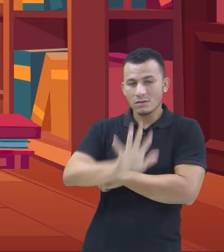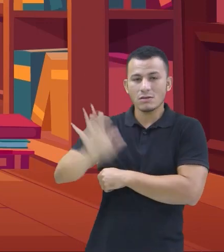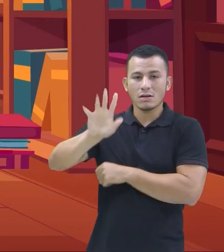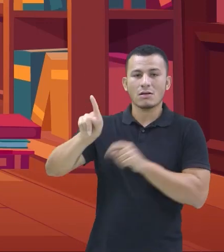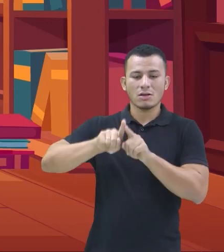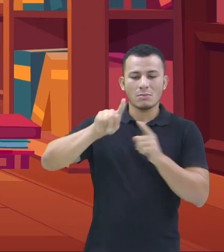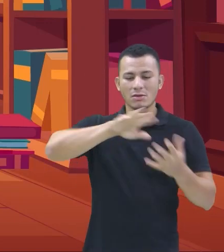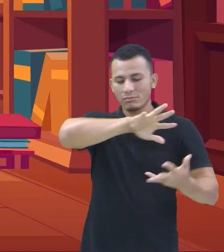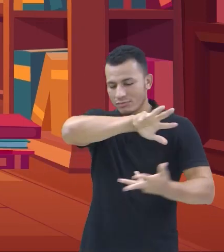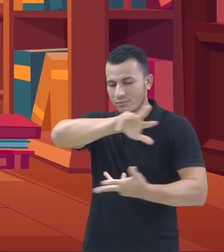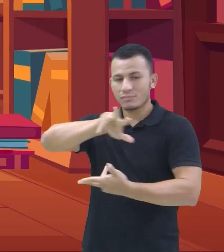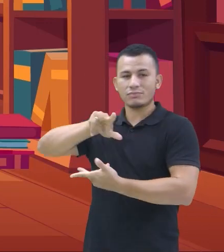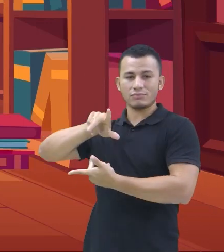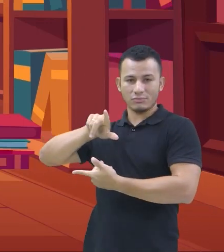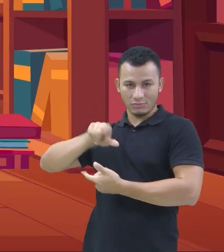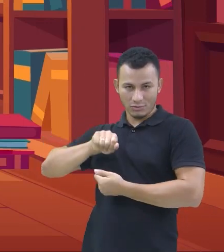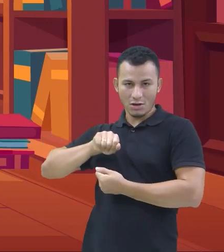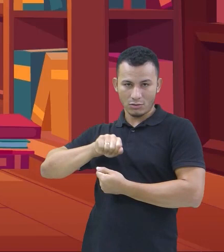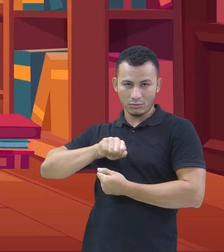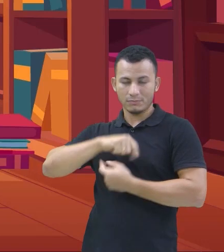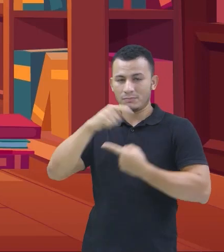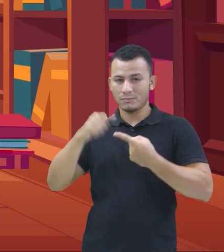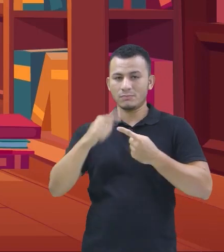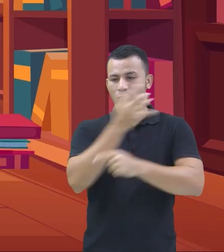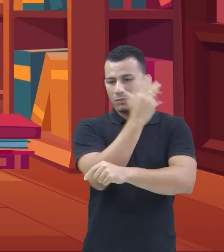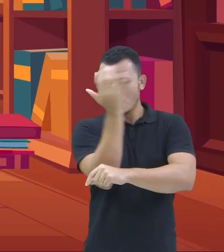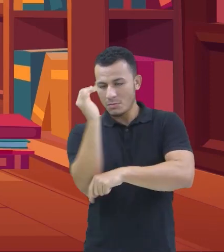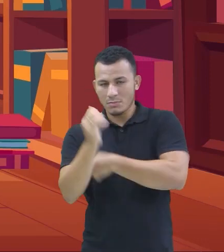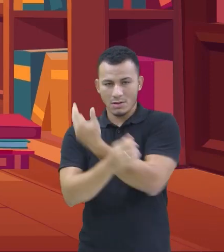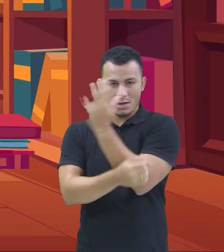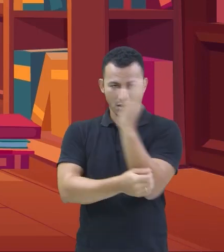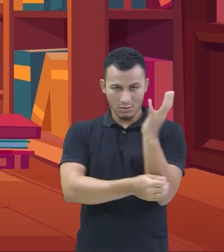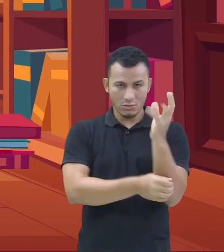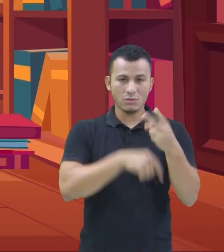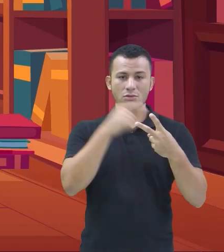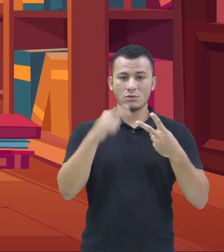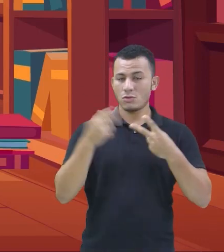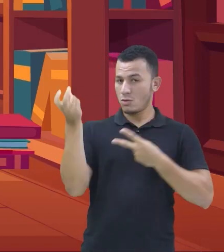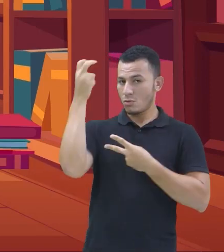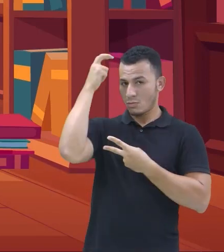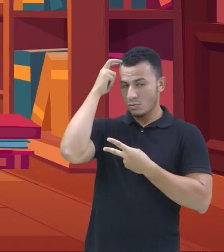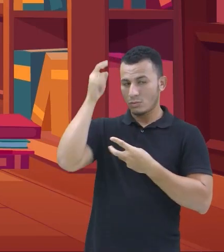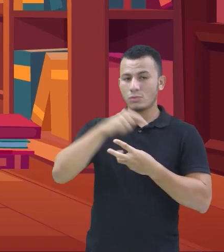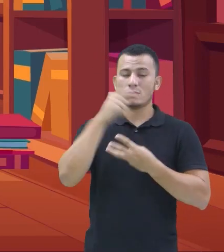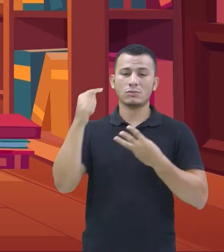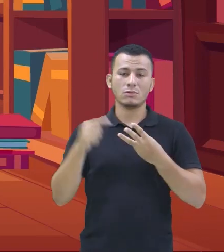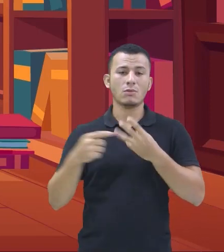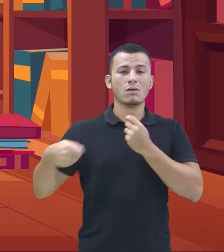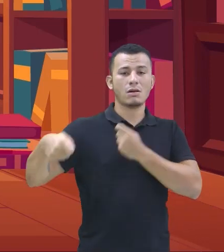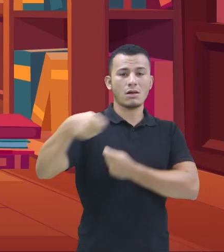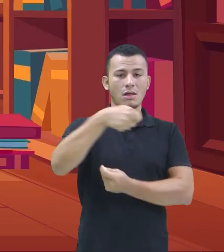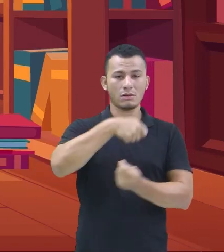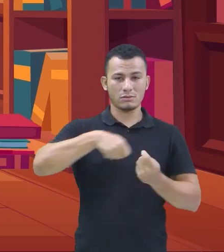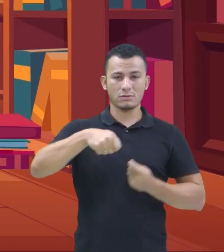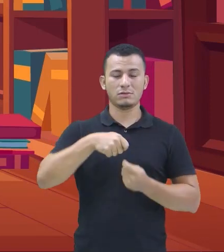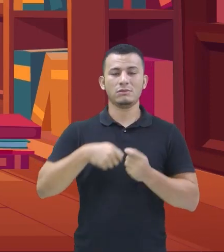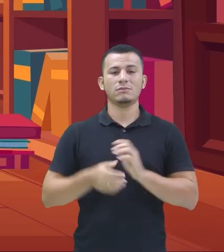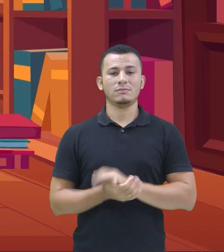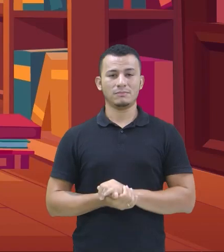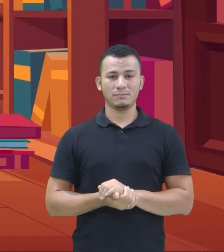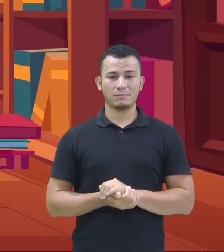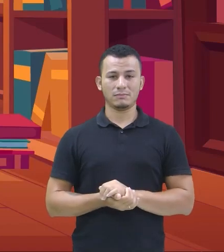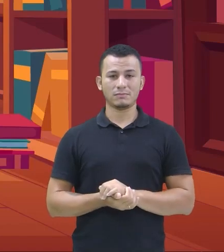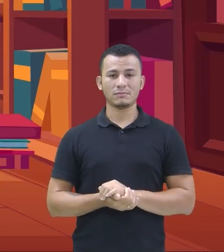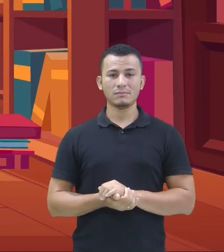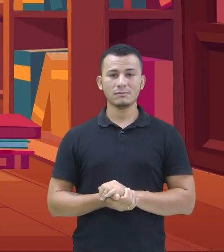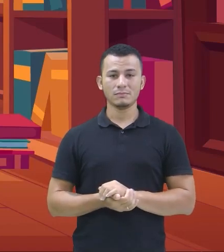e internacional, seja no ponto de vista ambiental, cultural ou econômico. Agora